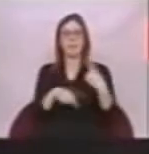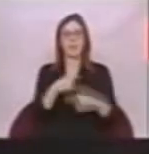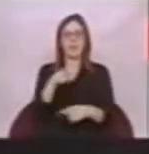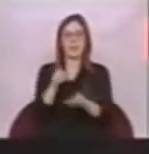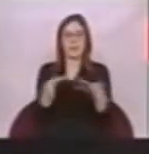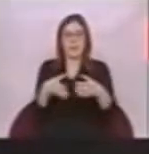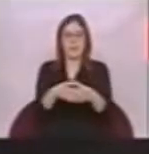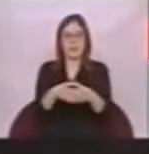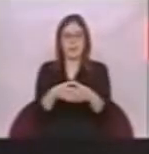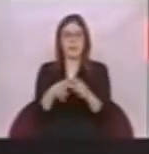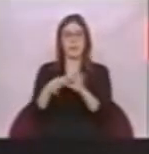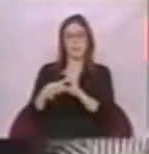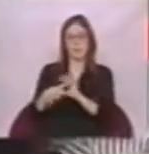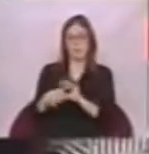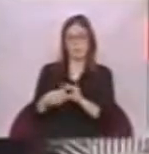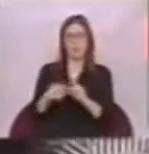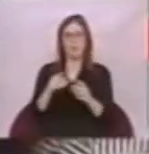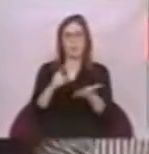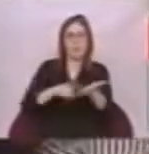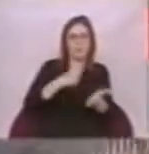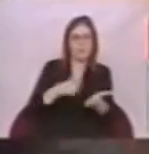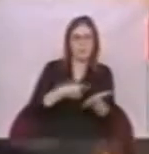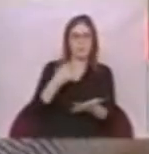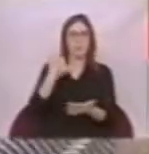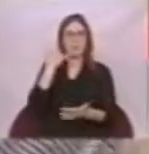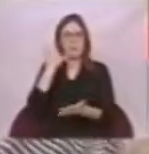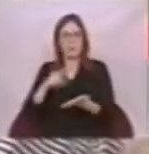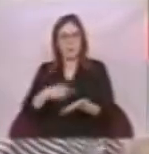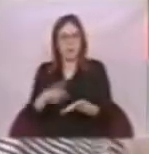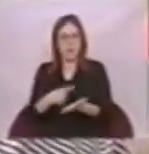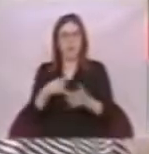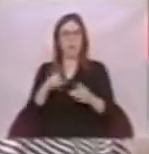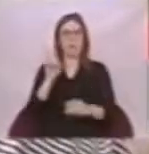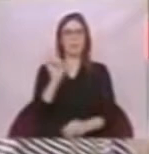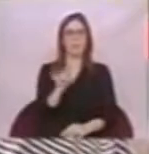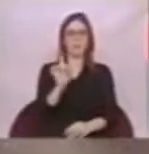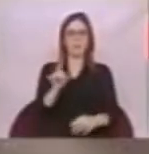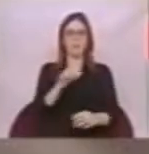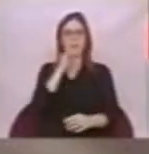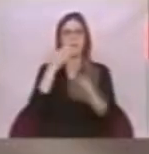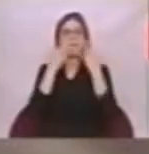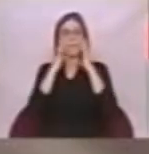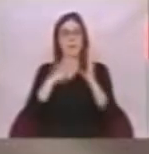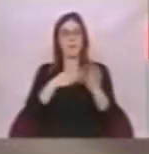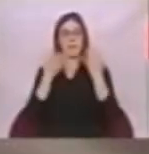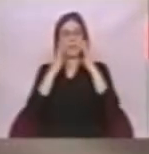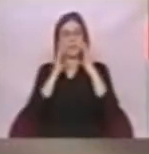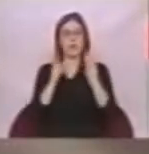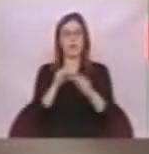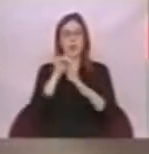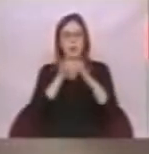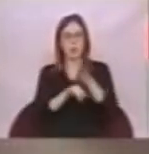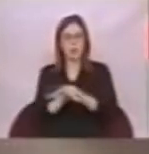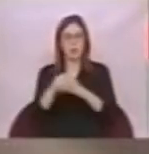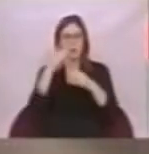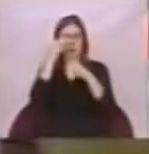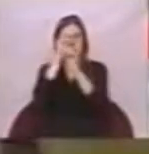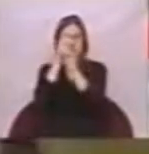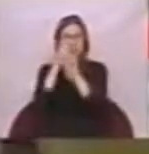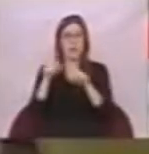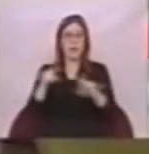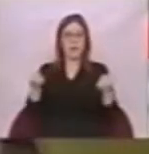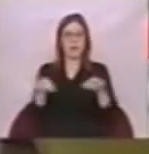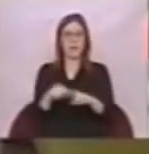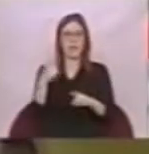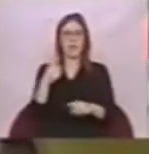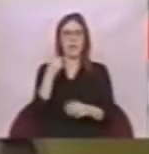gadget, companheira inseparável do smartphone e do tablet, e frequentadora assídua do Facebook, YouTube e Google, esta sala tem